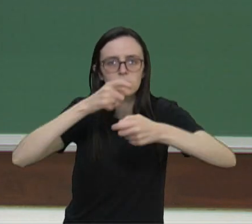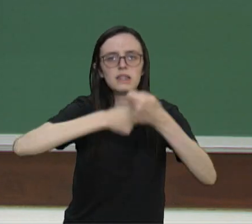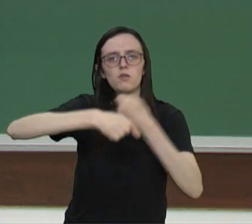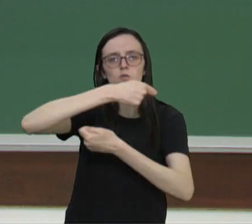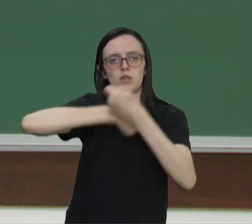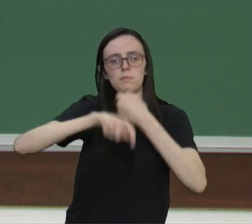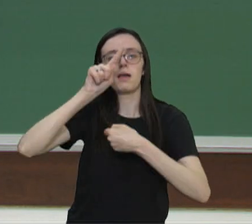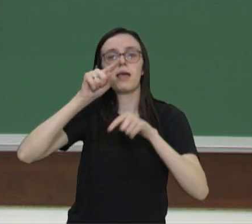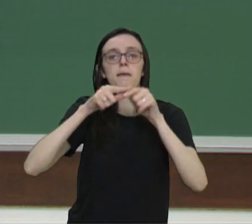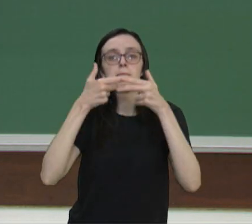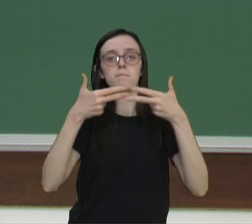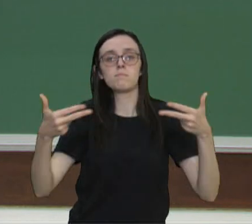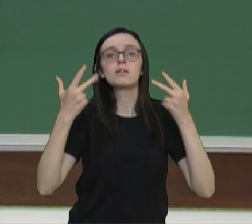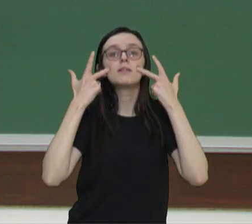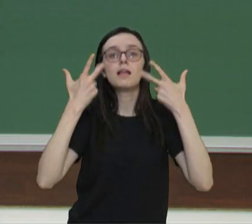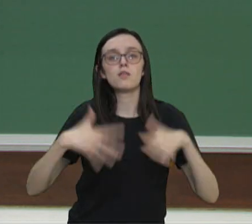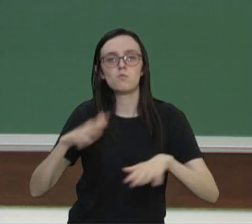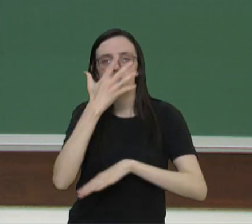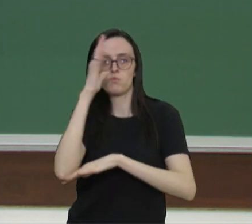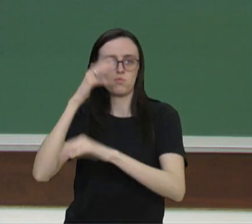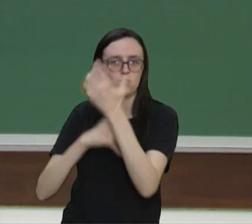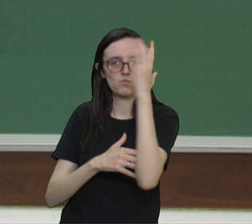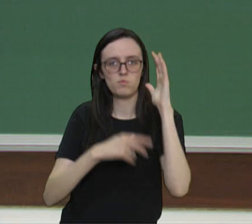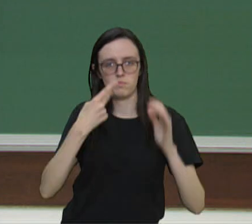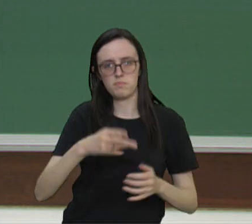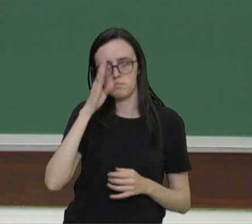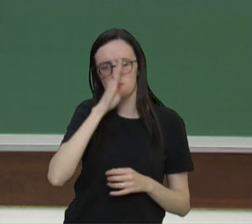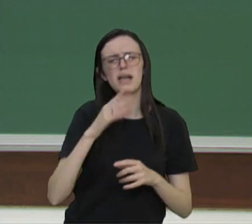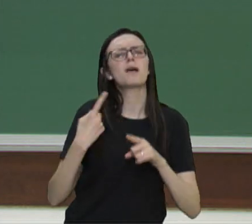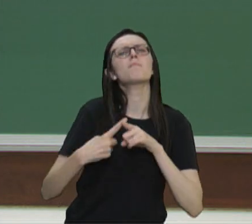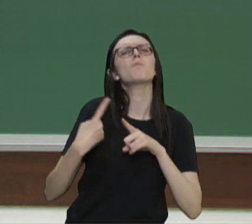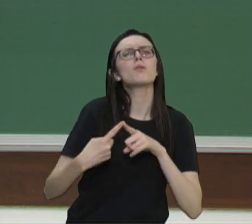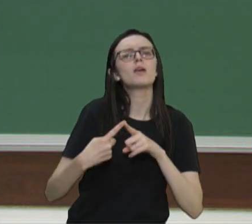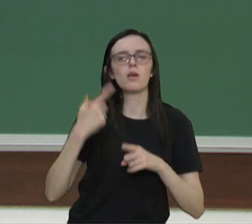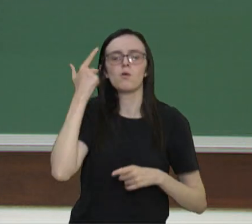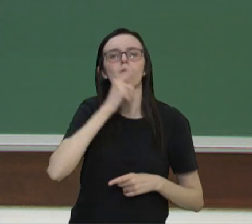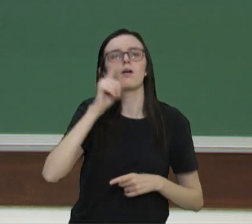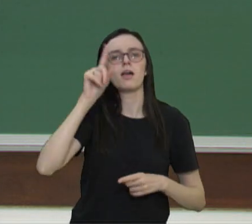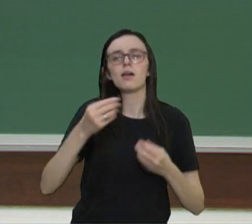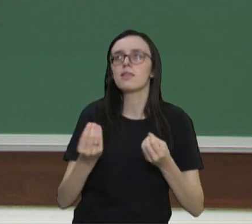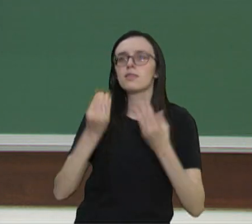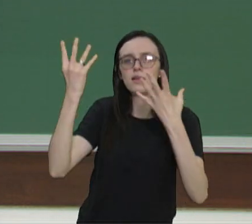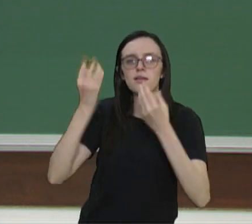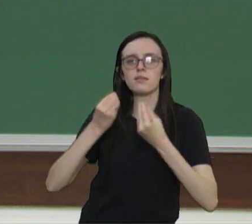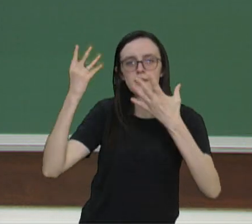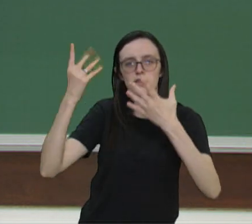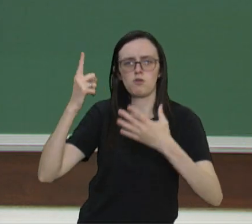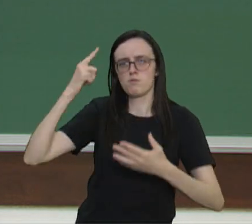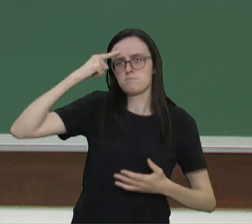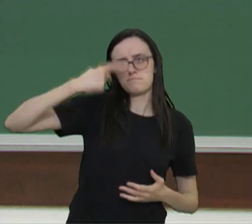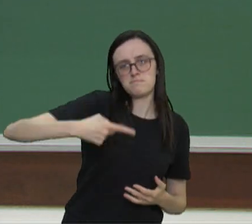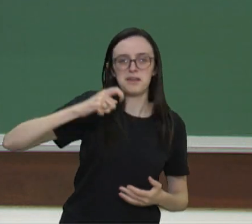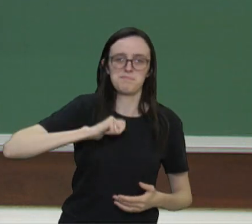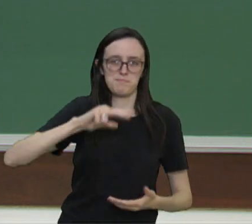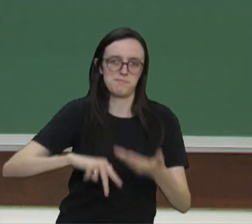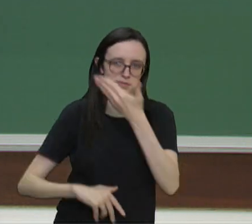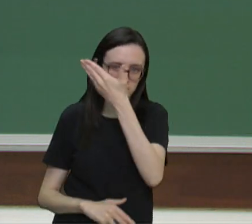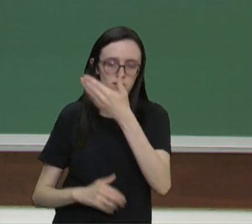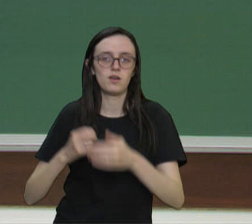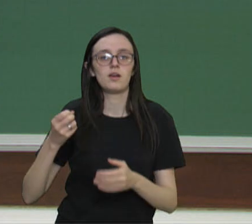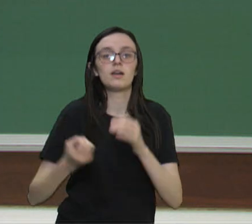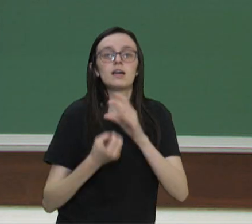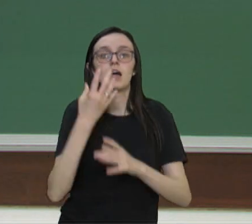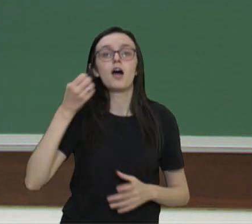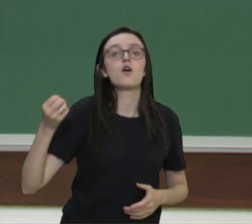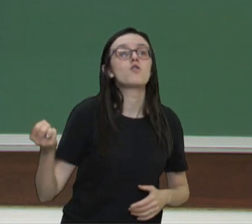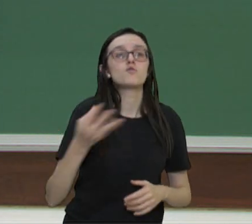de produtos naturais do Brasil. Para quê? Para poder abastecer justamente a metrópole. E aí foram criados